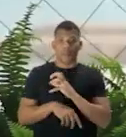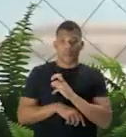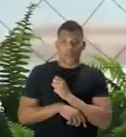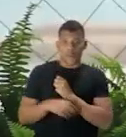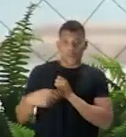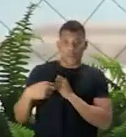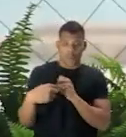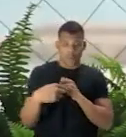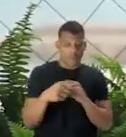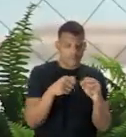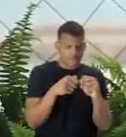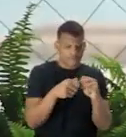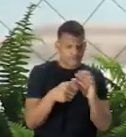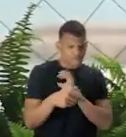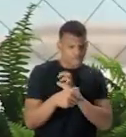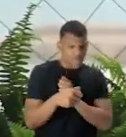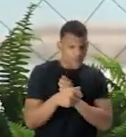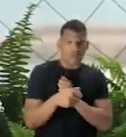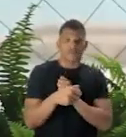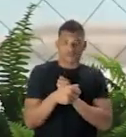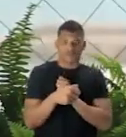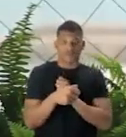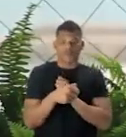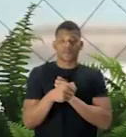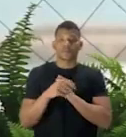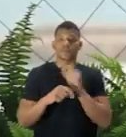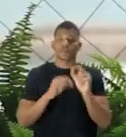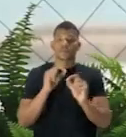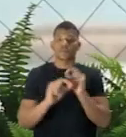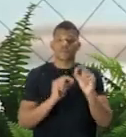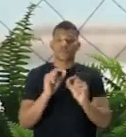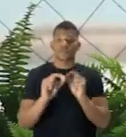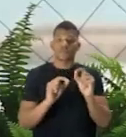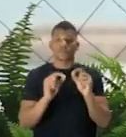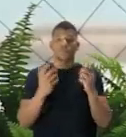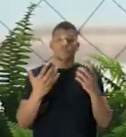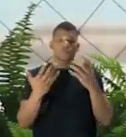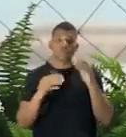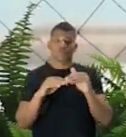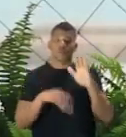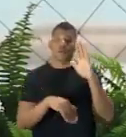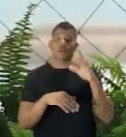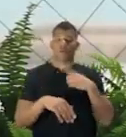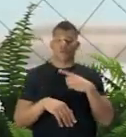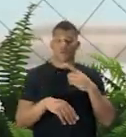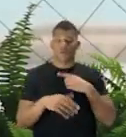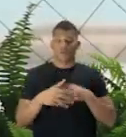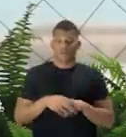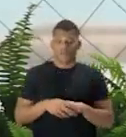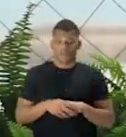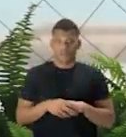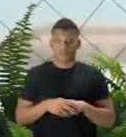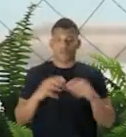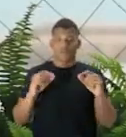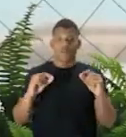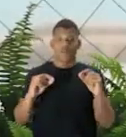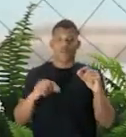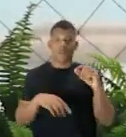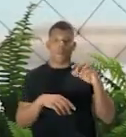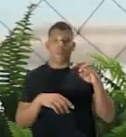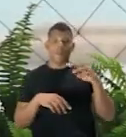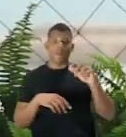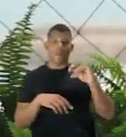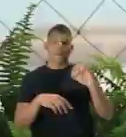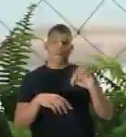mão, quem faz o bem, quem tem amor pelo que faz, sabe pedir quando não tem, e dividir se